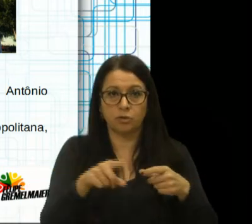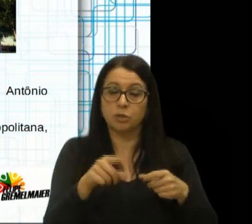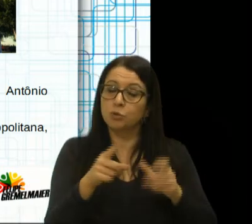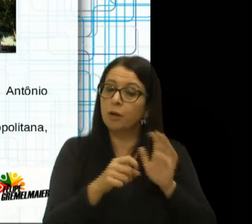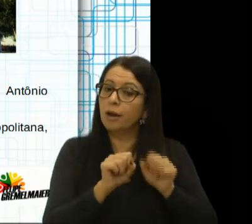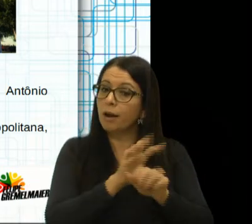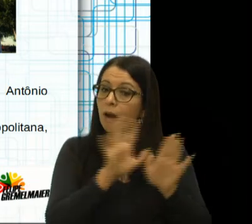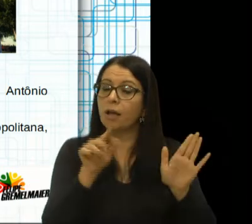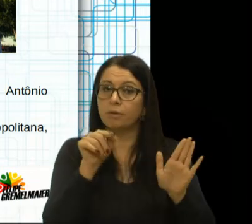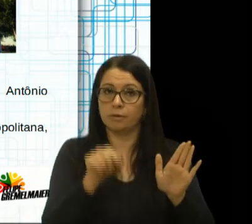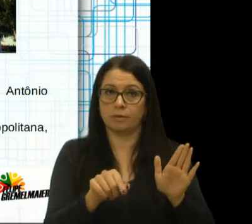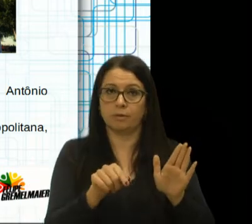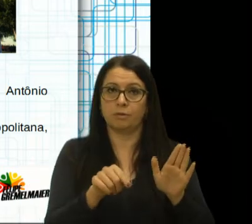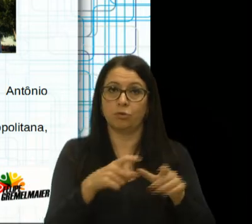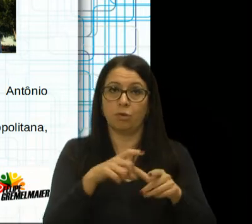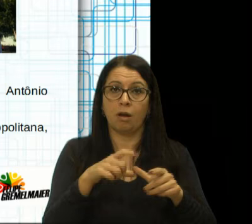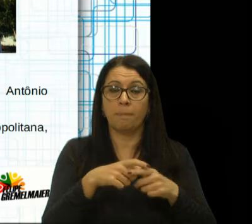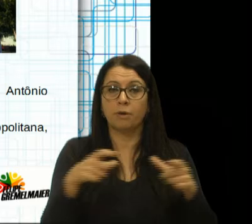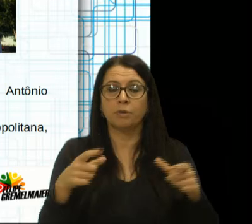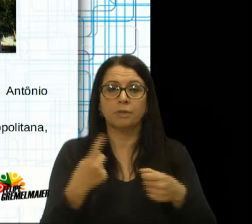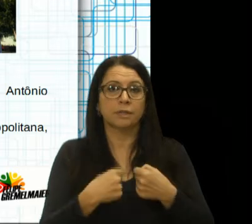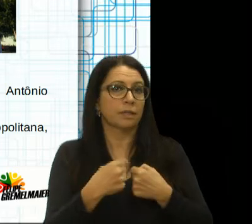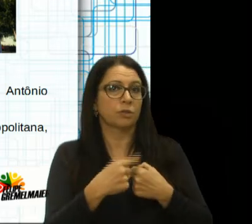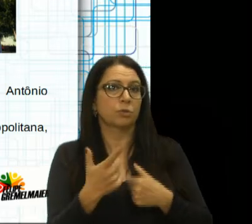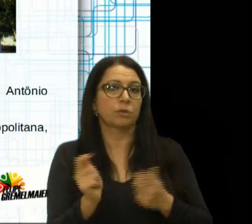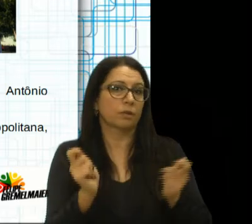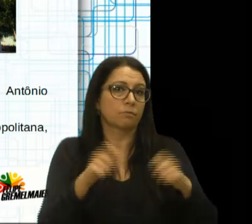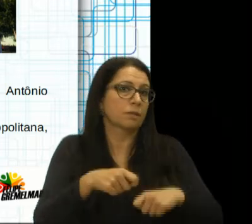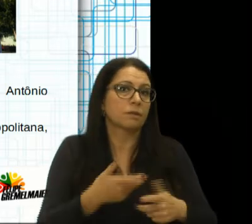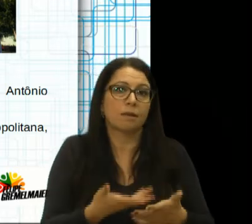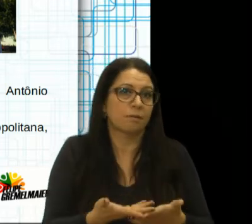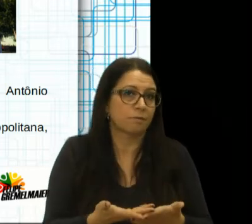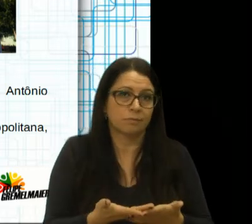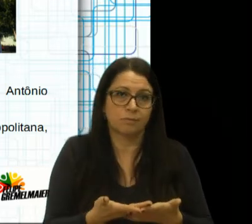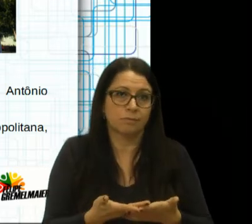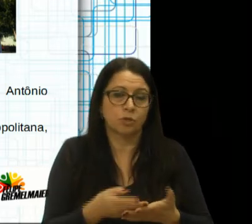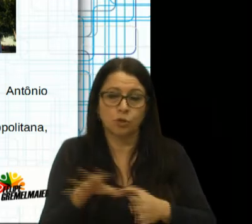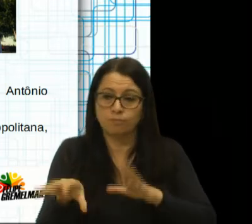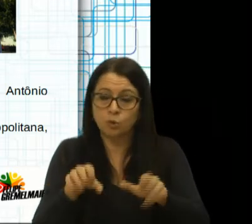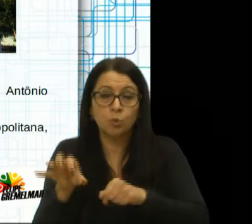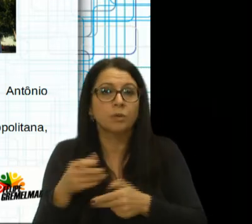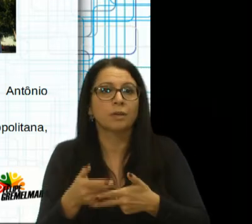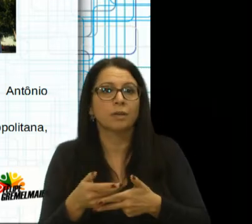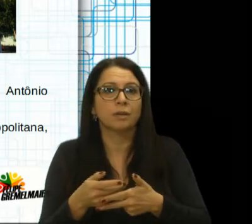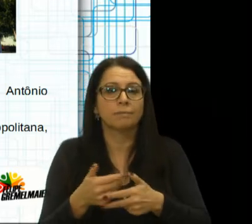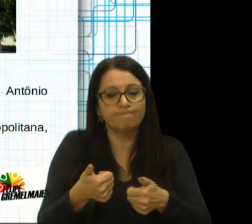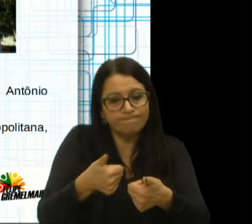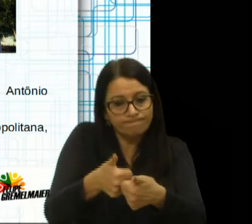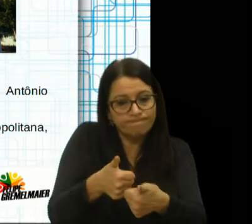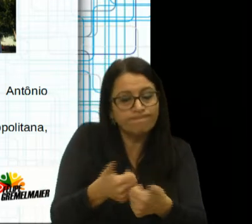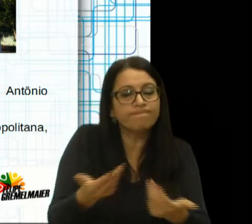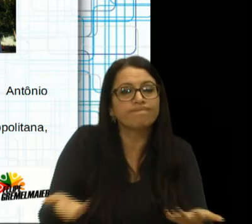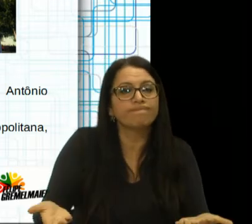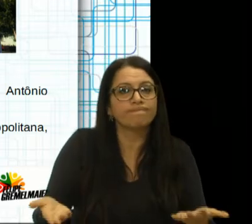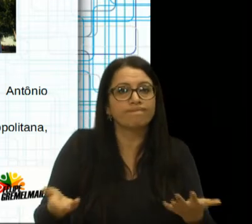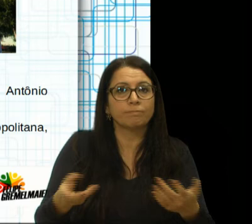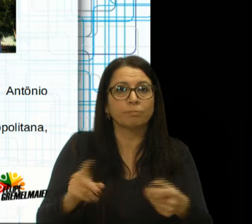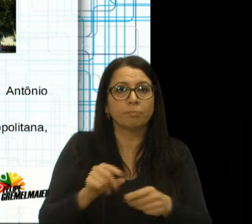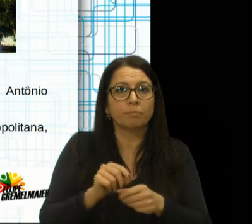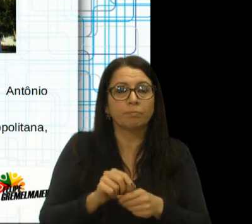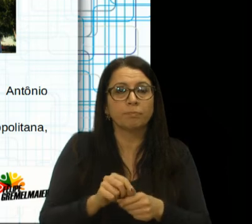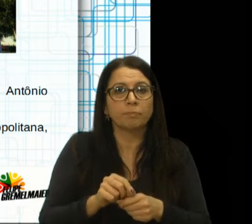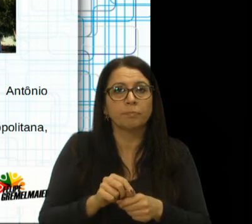aqui, quando a maior cidade não tem a capacidade de buscar a aproximação, de